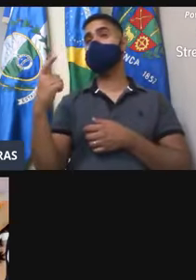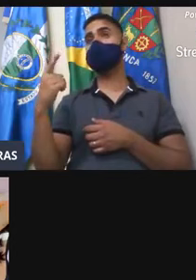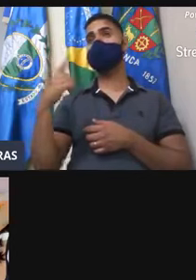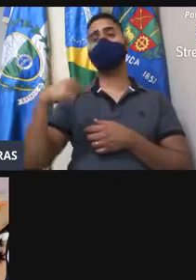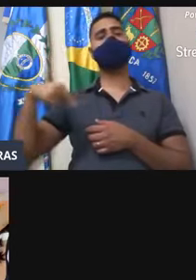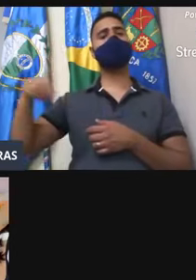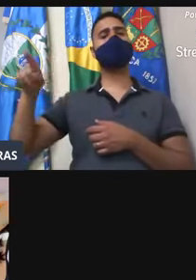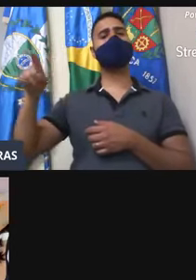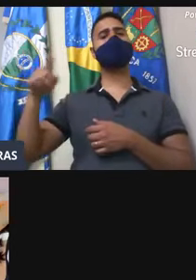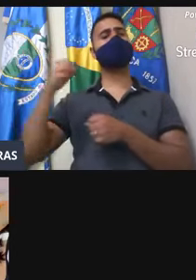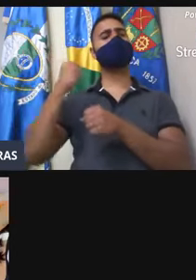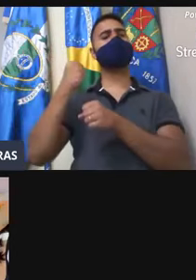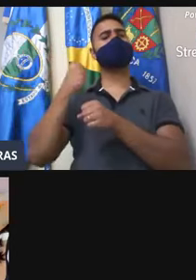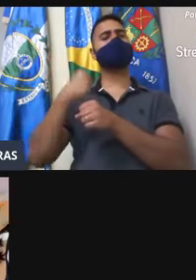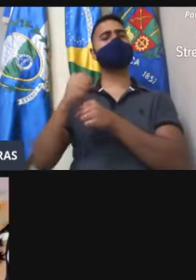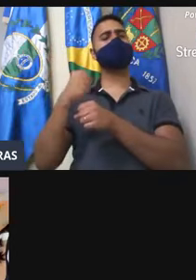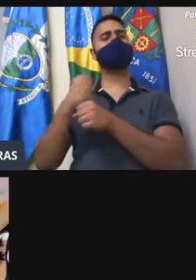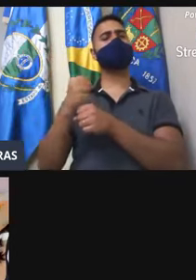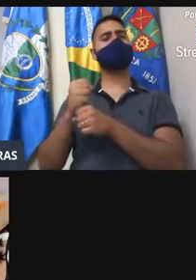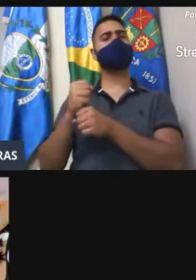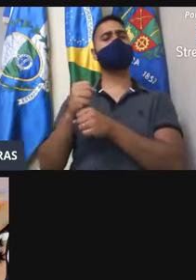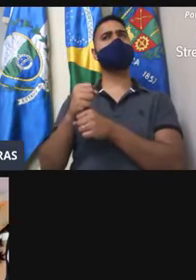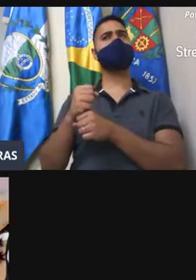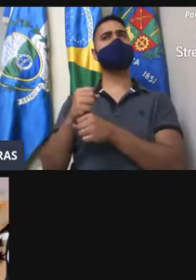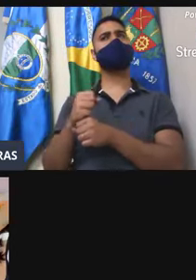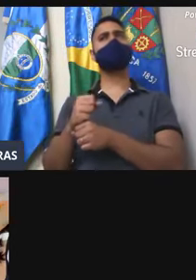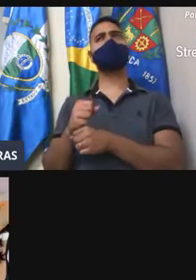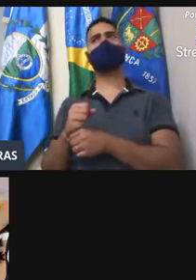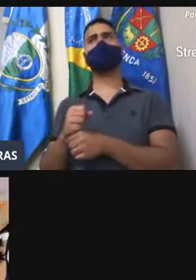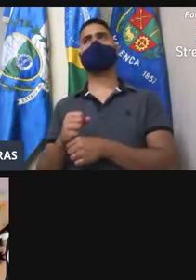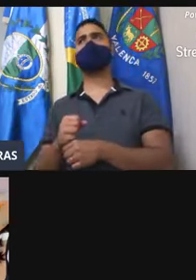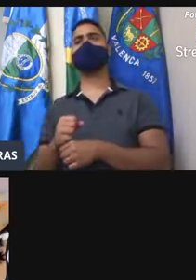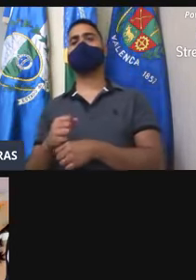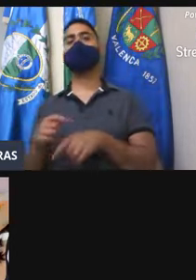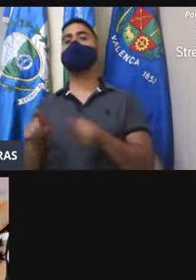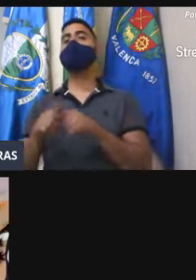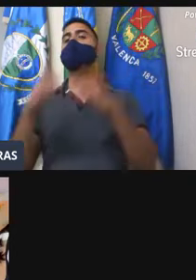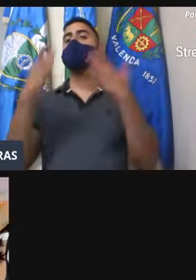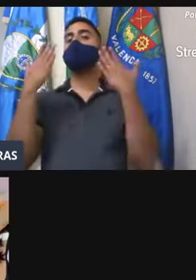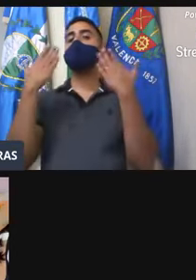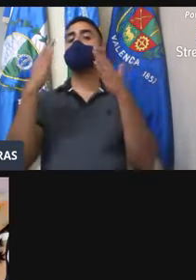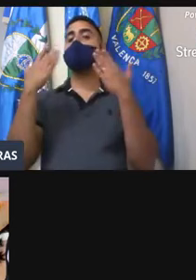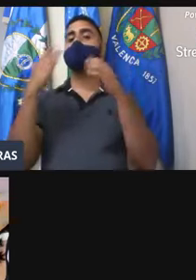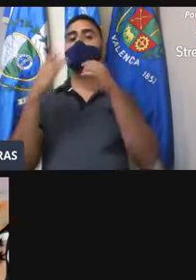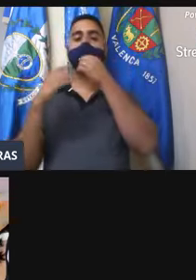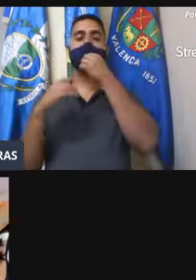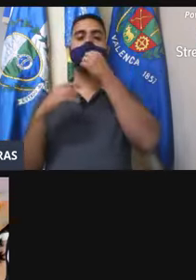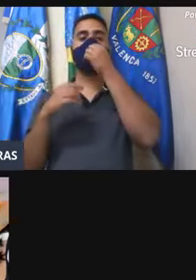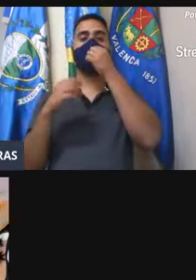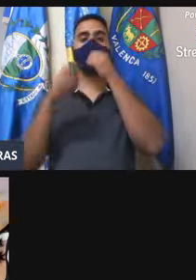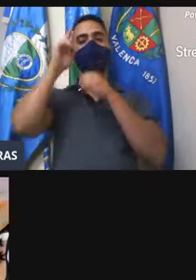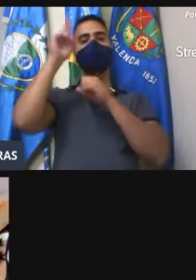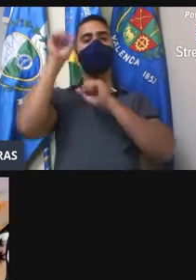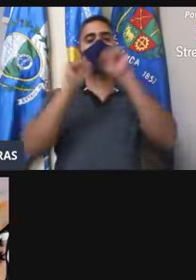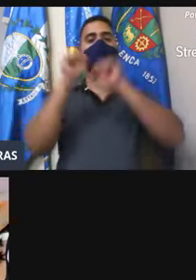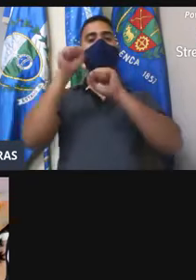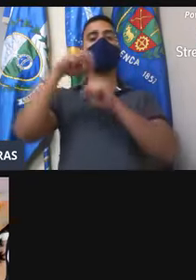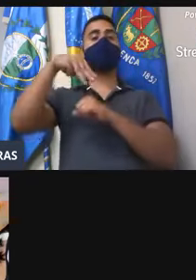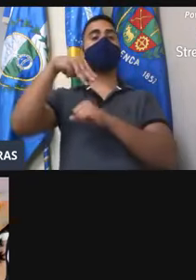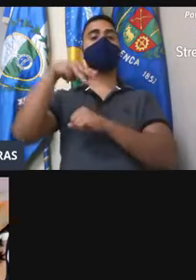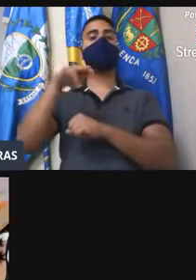para Vassouras, Maçambará, você vê, dá os parabéns ao nosso empresário da